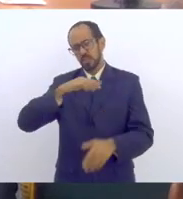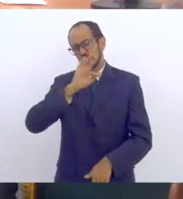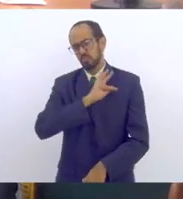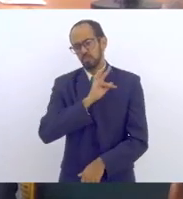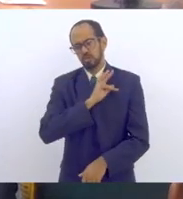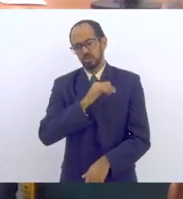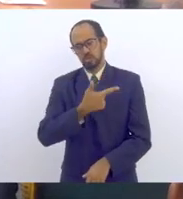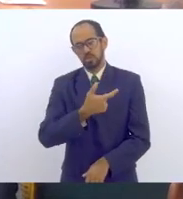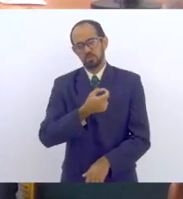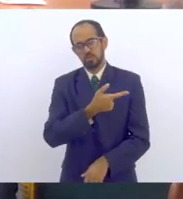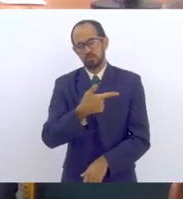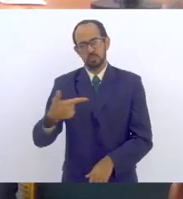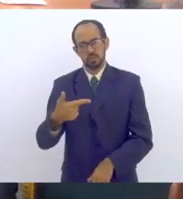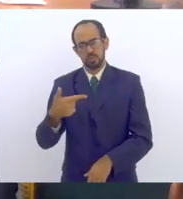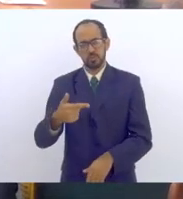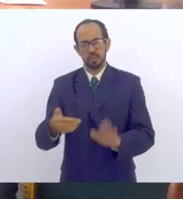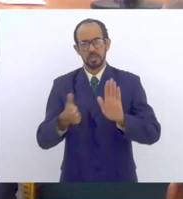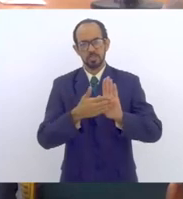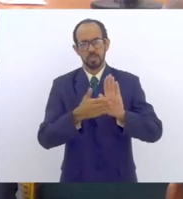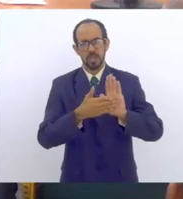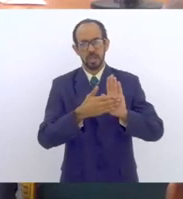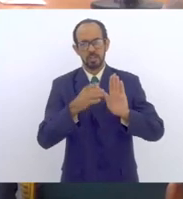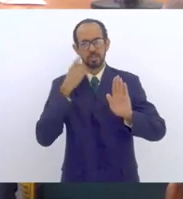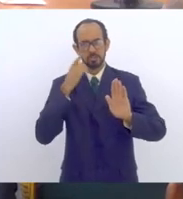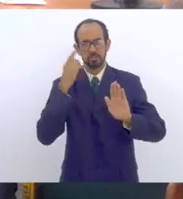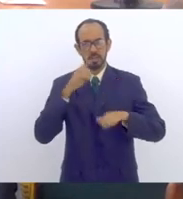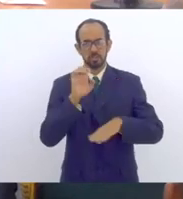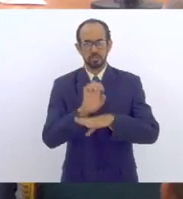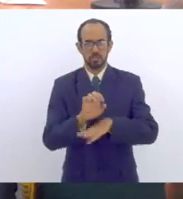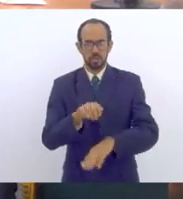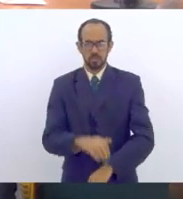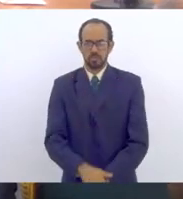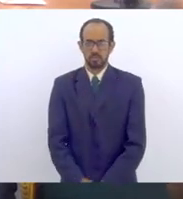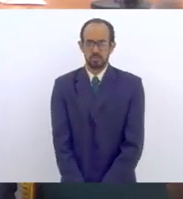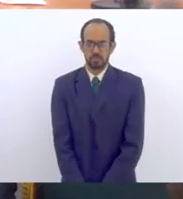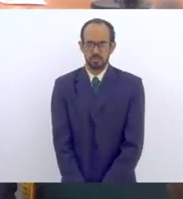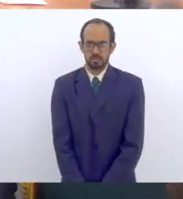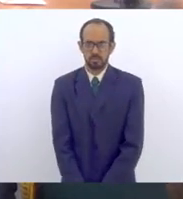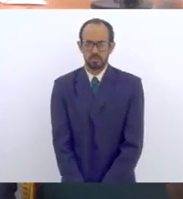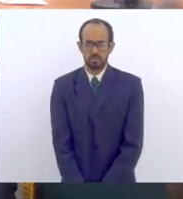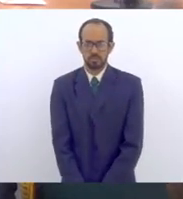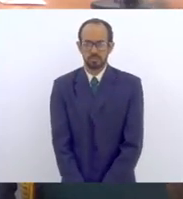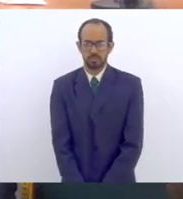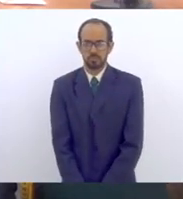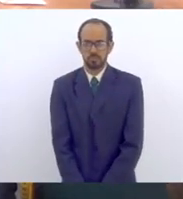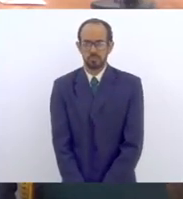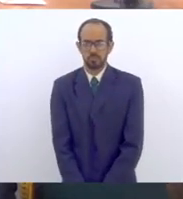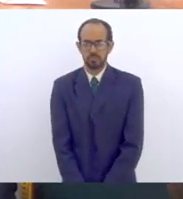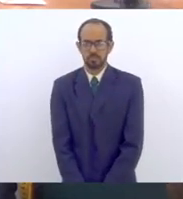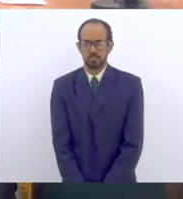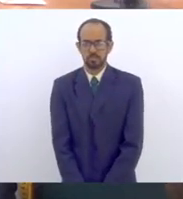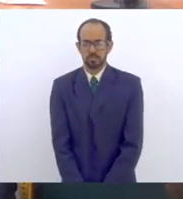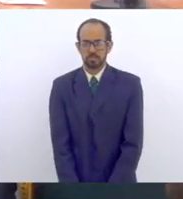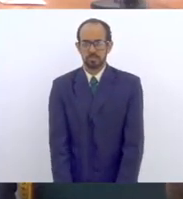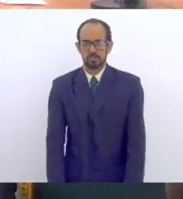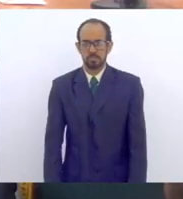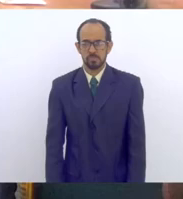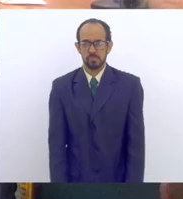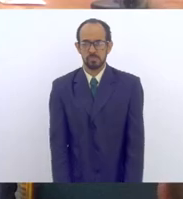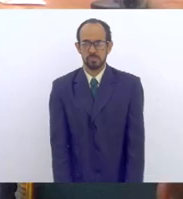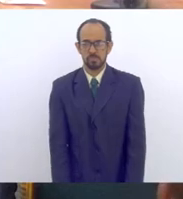a deputado estadual Queria convidar até a Camila vem cá Camila se não ela me mata depois